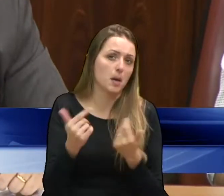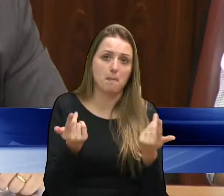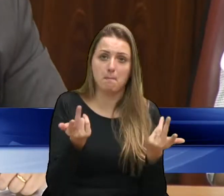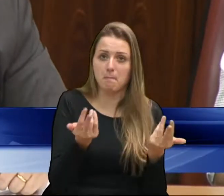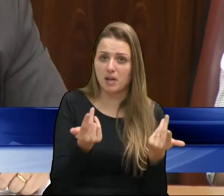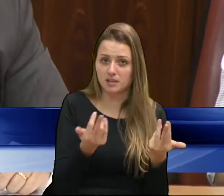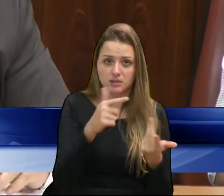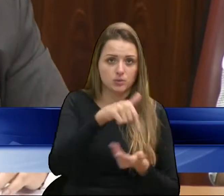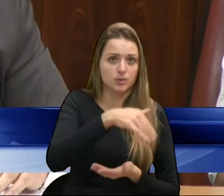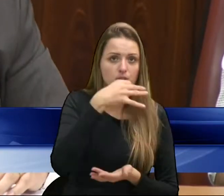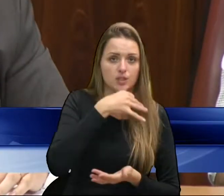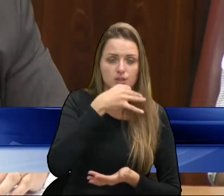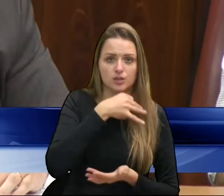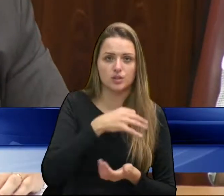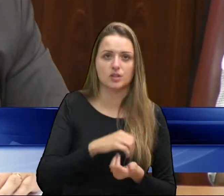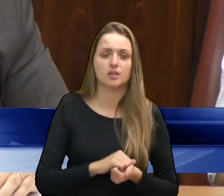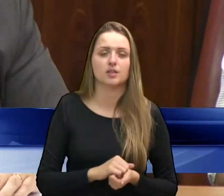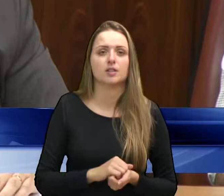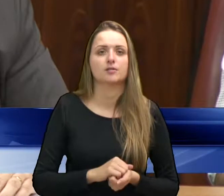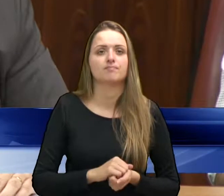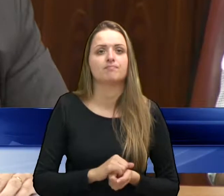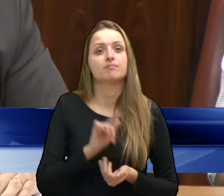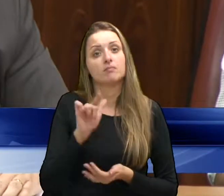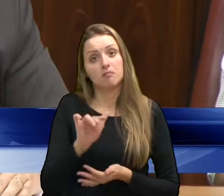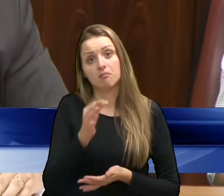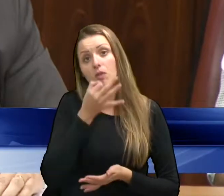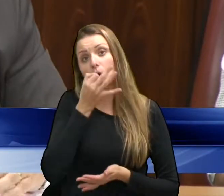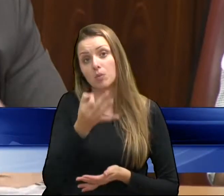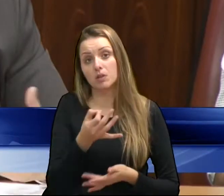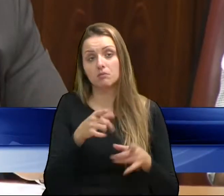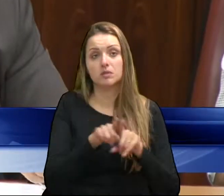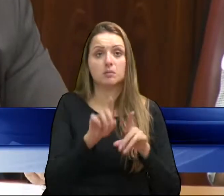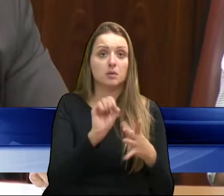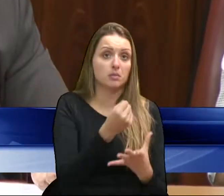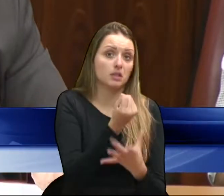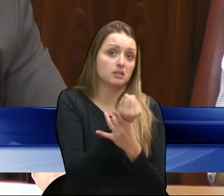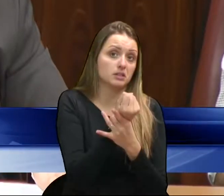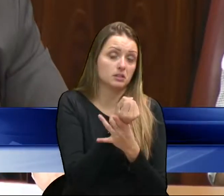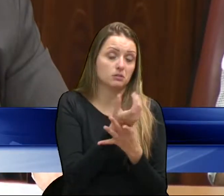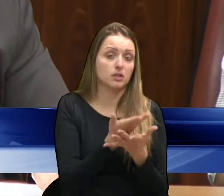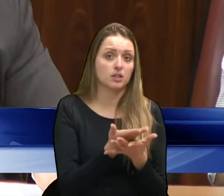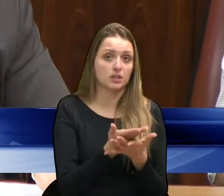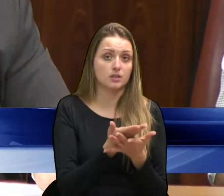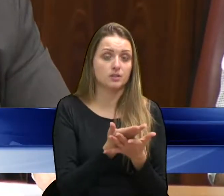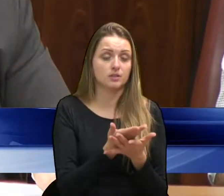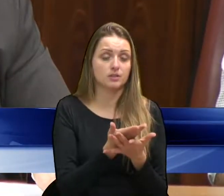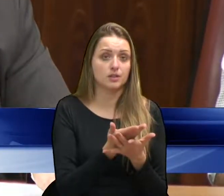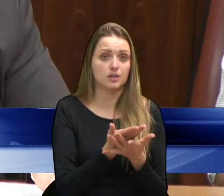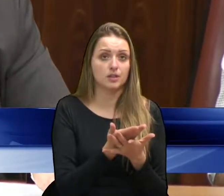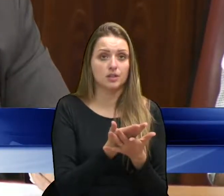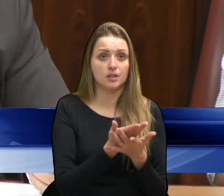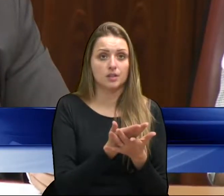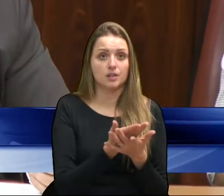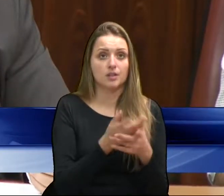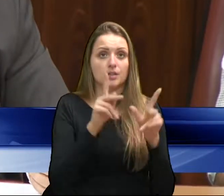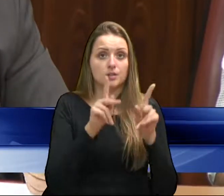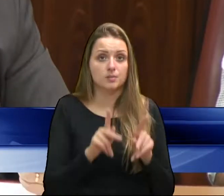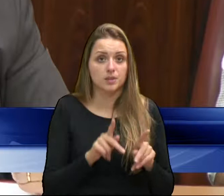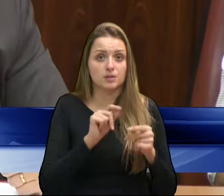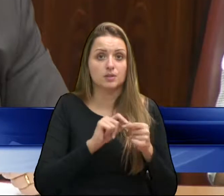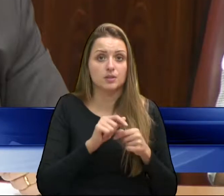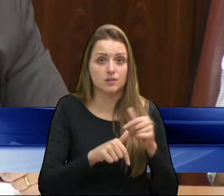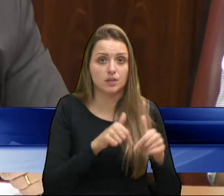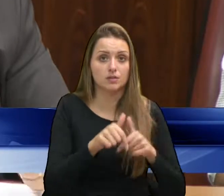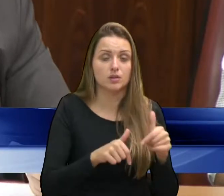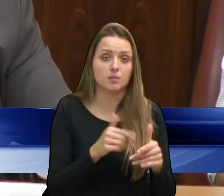daqui. Então, se faz essa sugestão, até para dar uma segurança também jurídica aos que prestam o serviço e